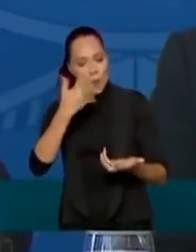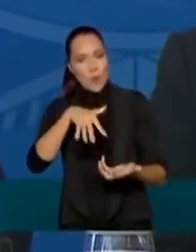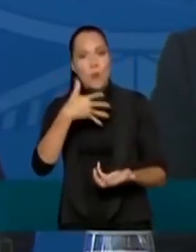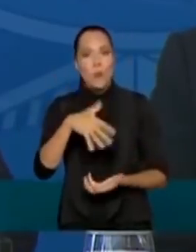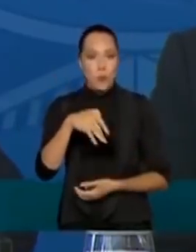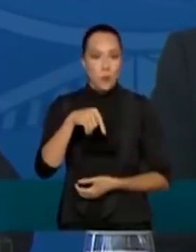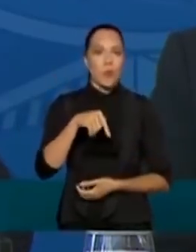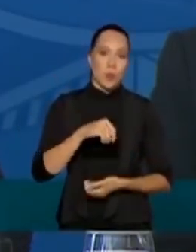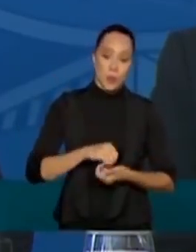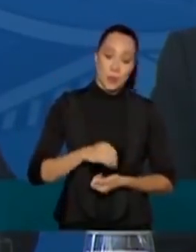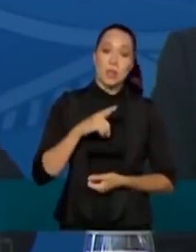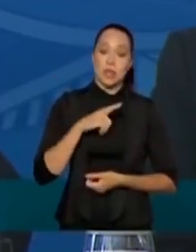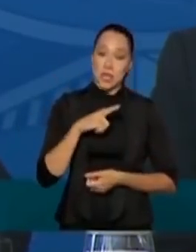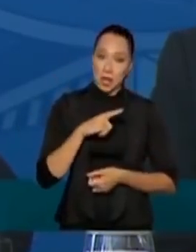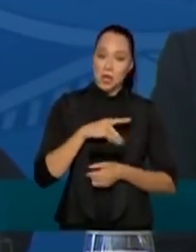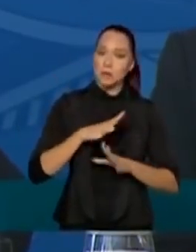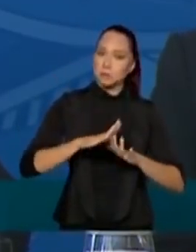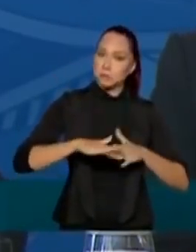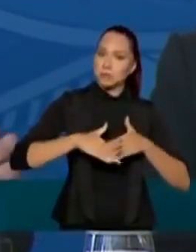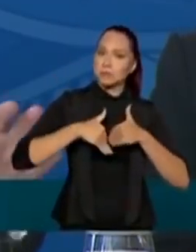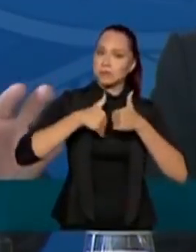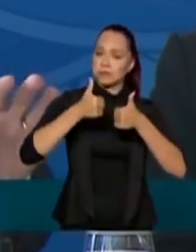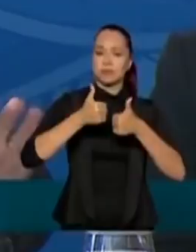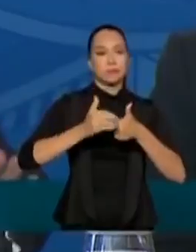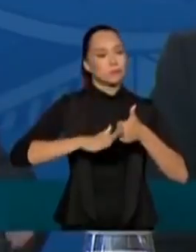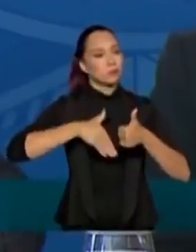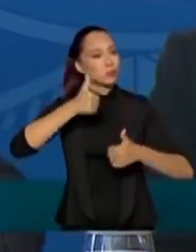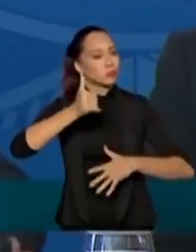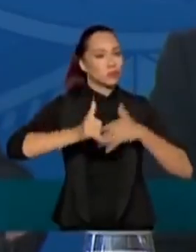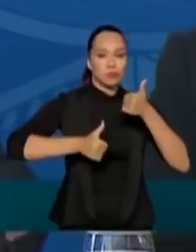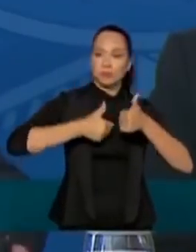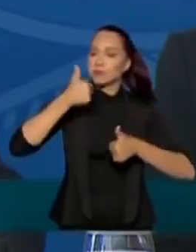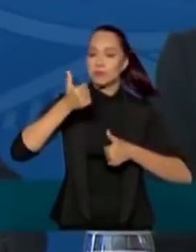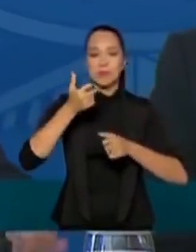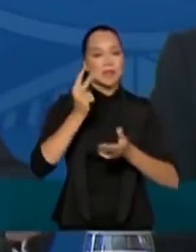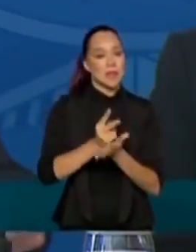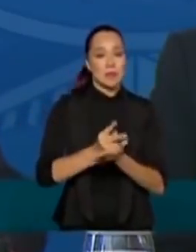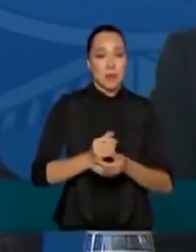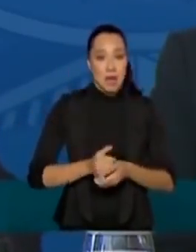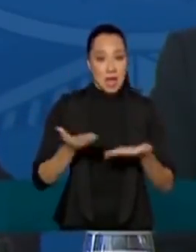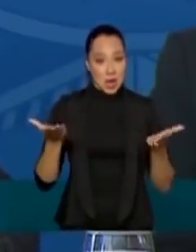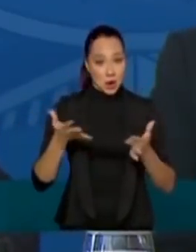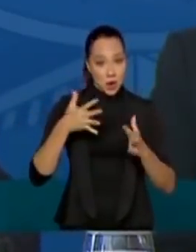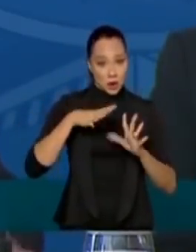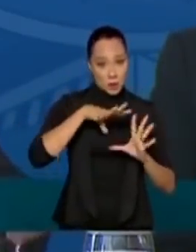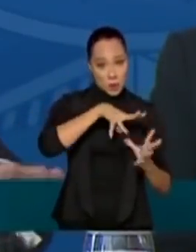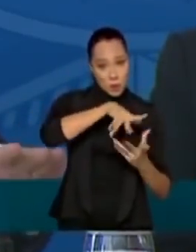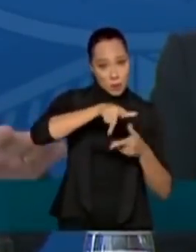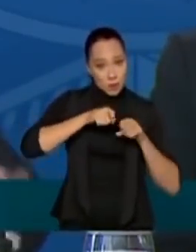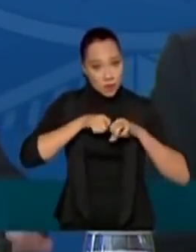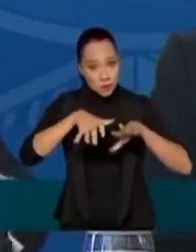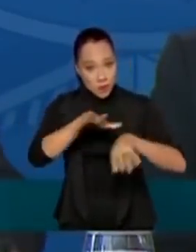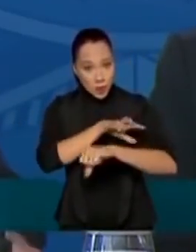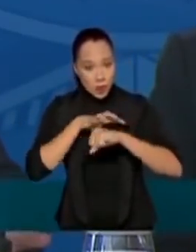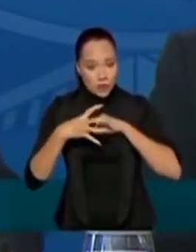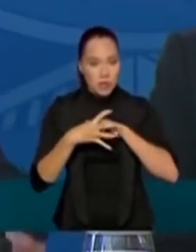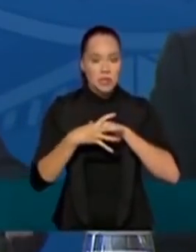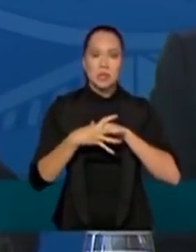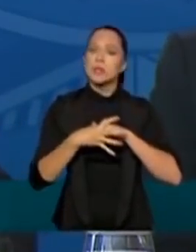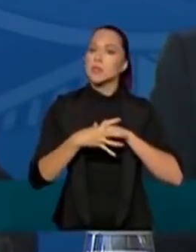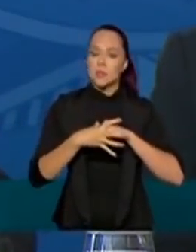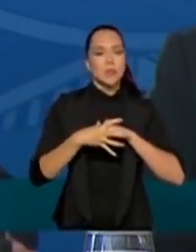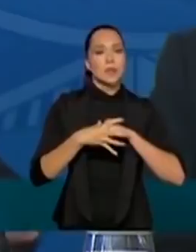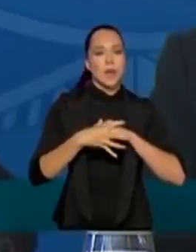tem tido êxitos em cima de êxitos. E agora, com a pandemia da Covid-19, a